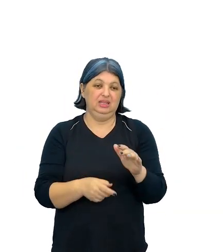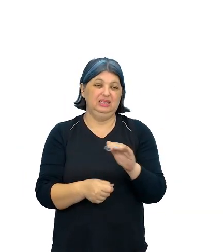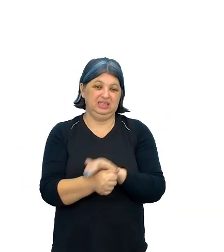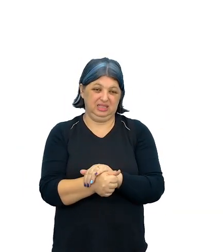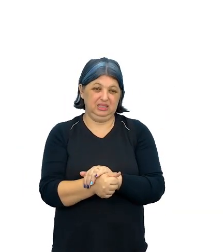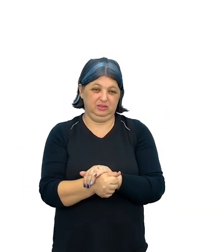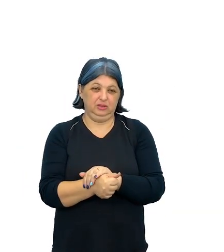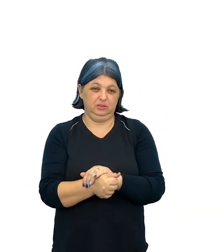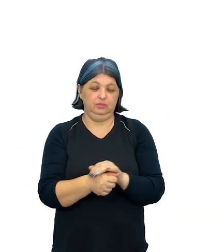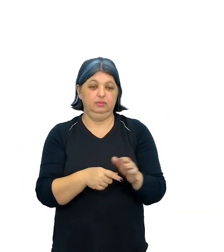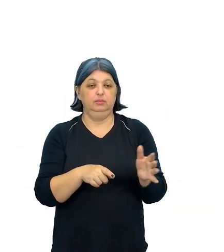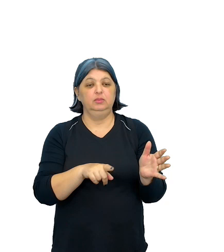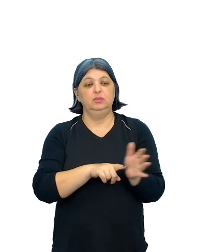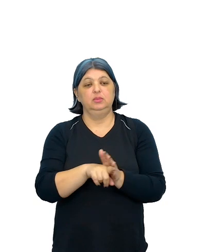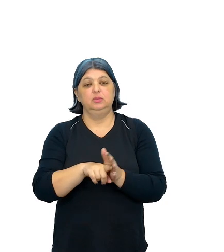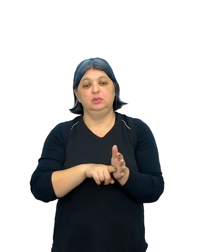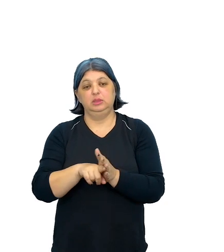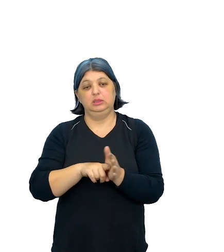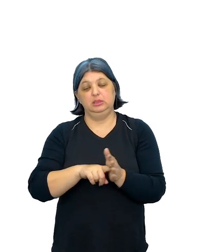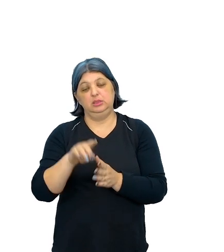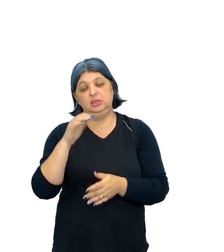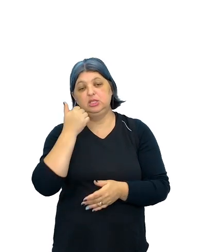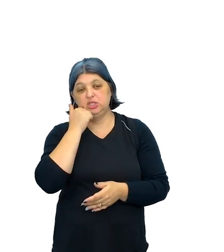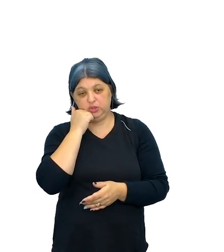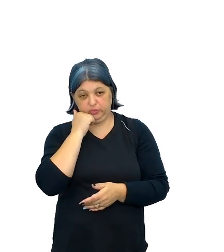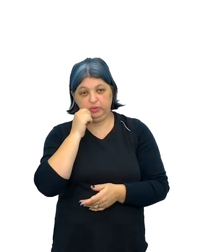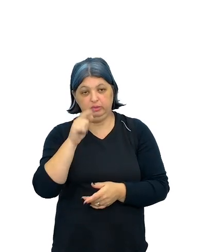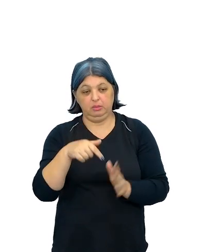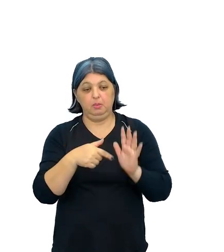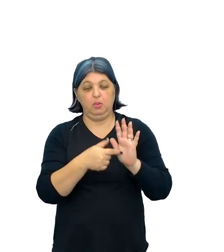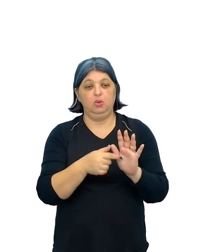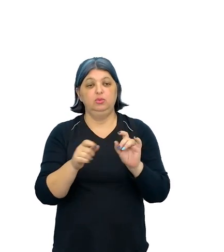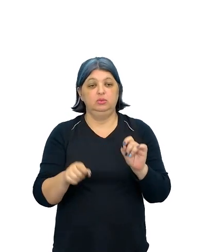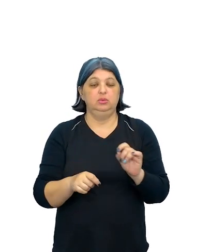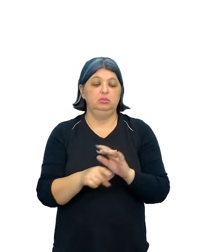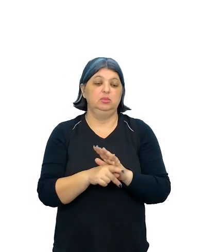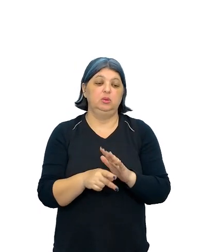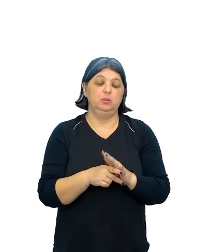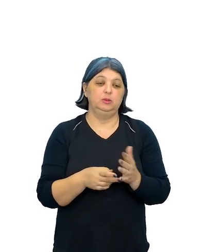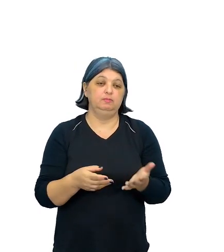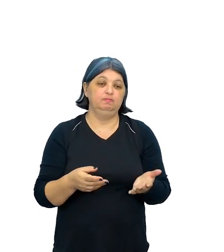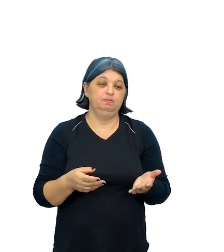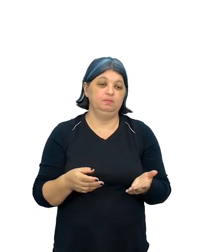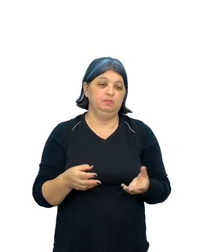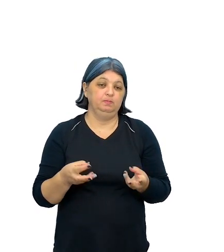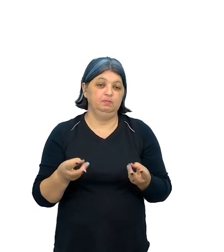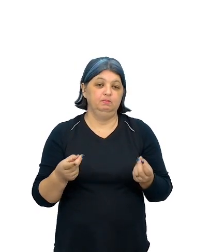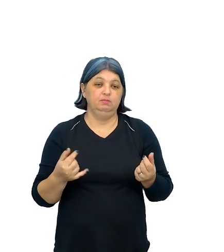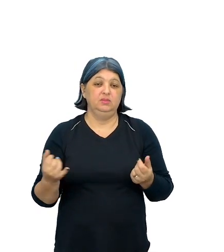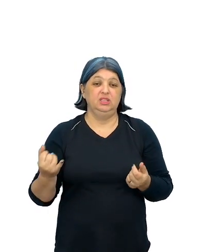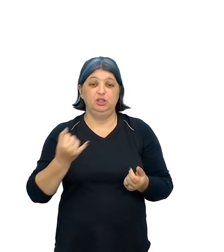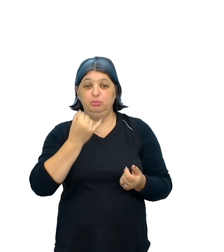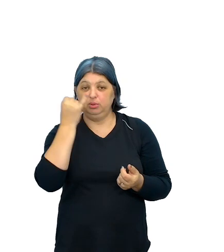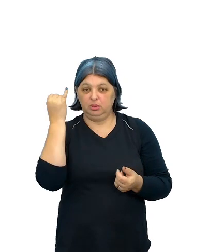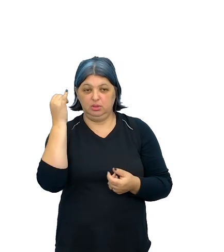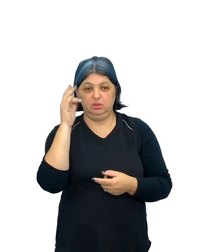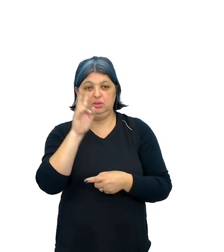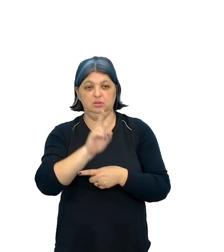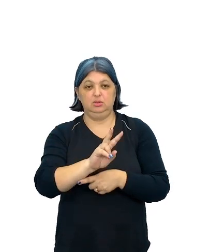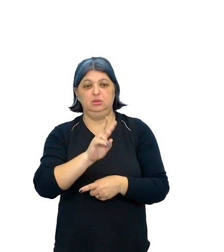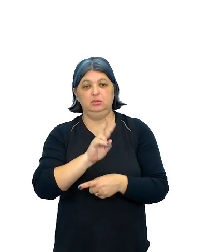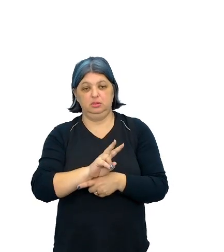artigo científico, né, de divulgação científica, que aborda essa questão, né, da importância e da